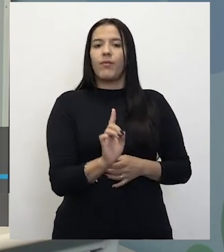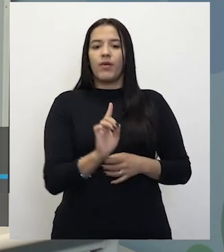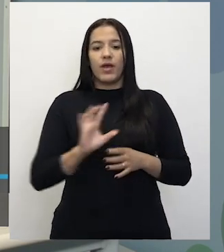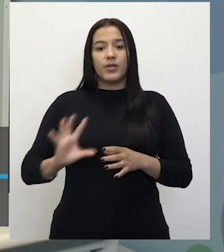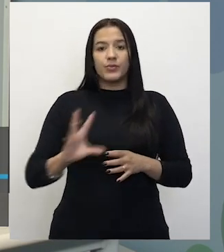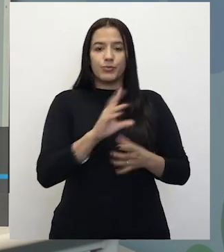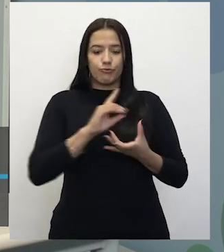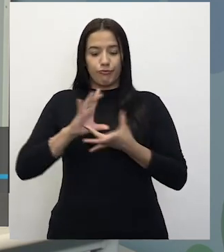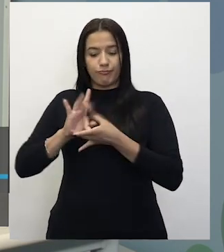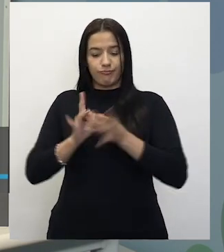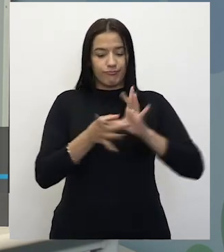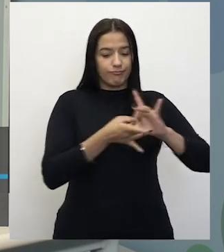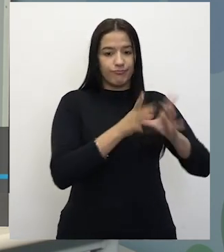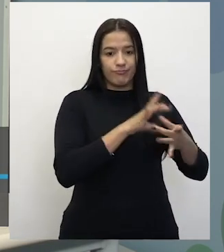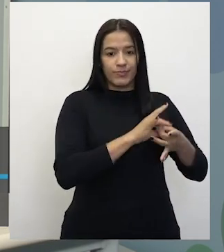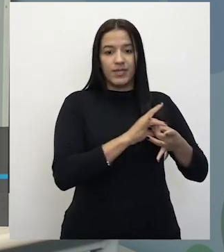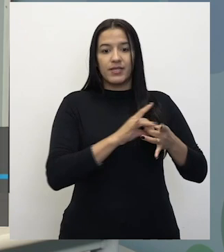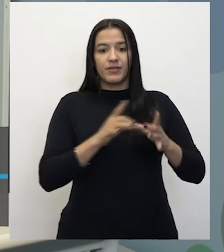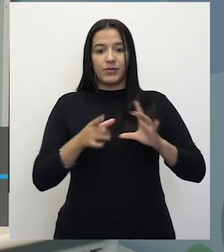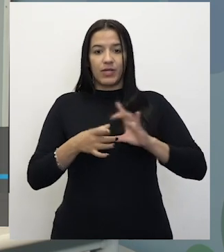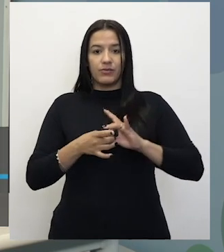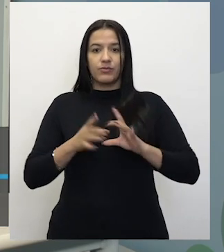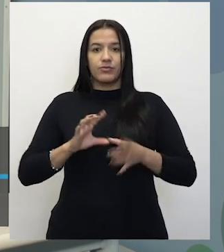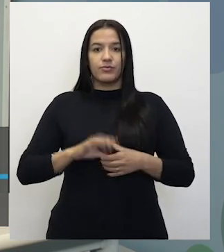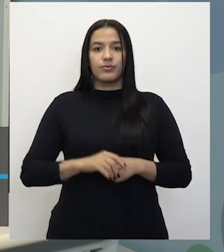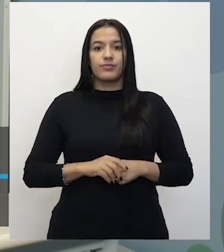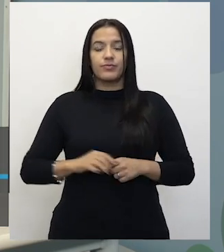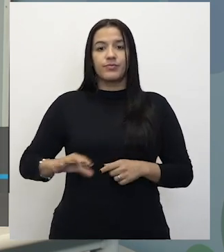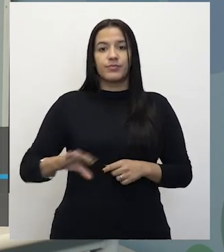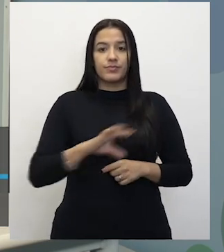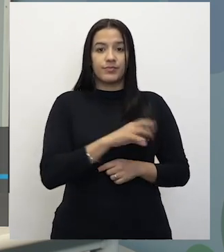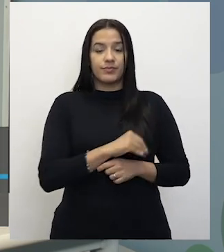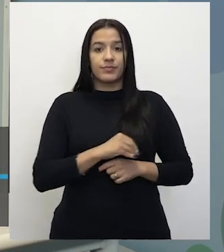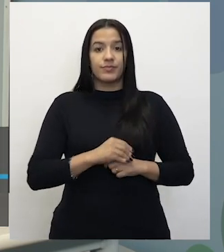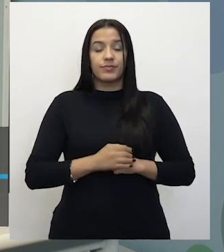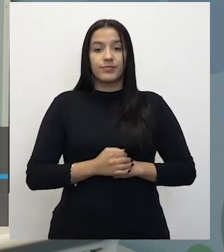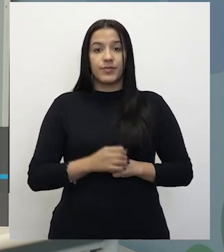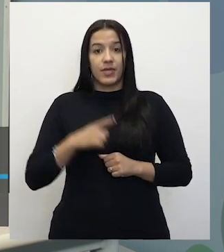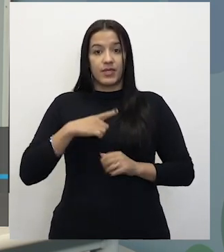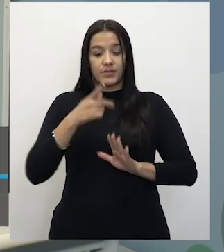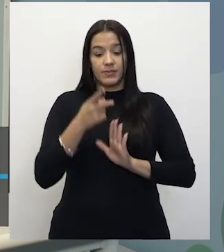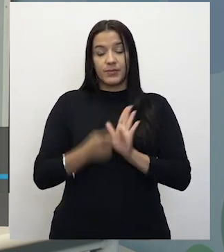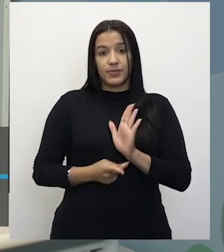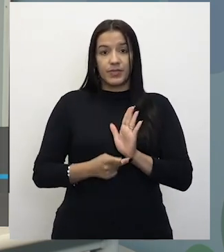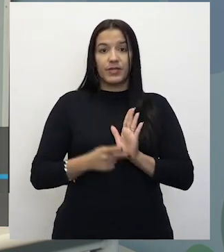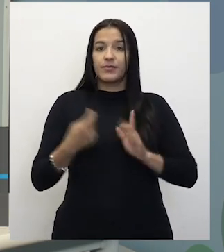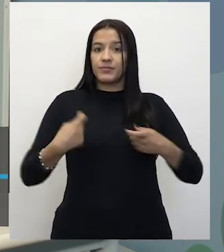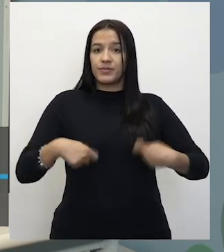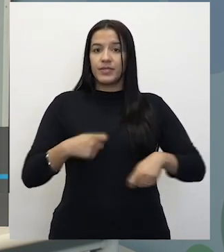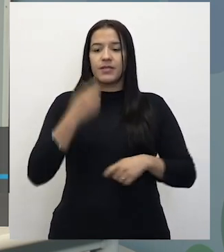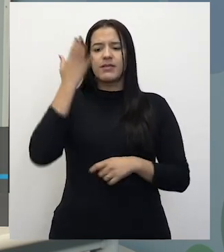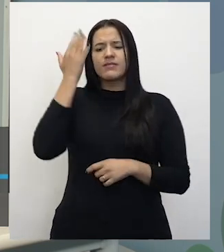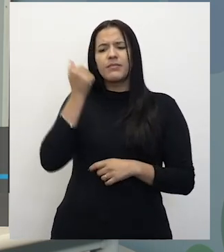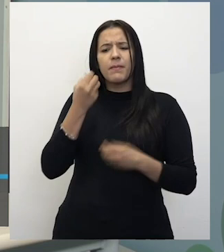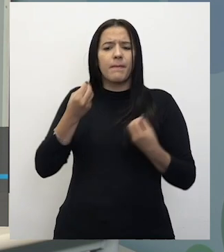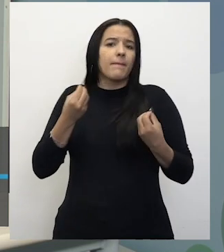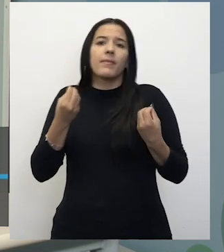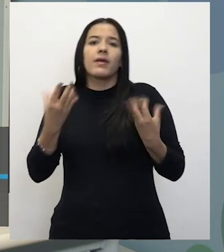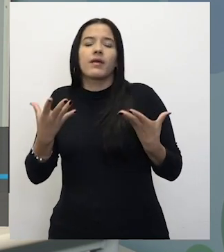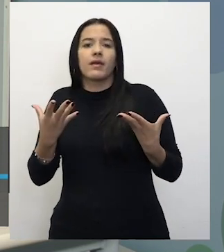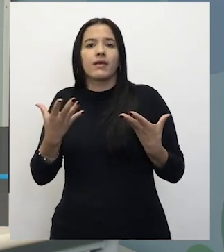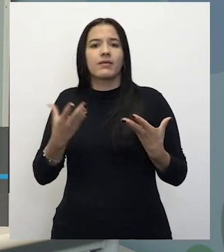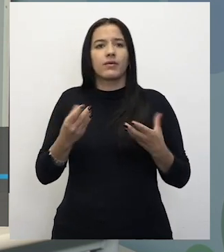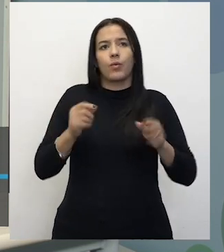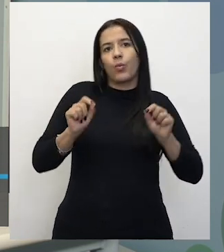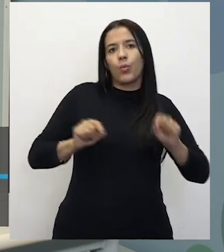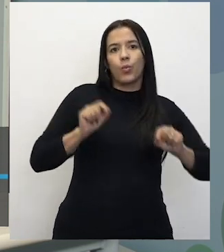tudo amarradinho. Então a gente vê que eu não vou fazer um projeto por fazer esse projeto. Eu tenho que saber para quem eu vou fazer esse projeto,